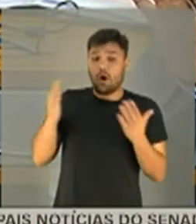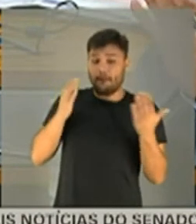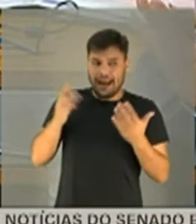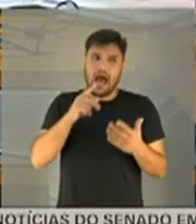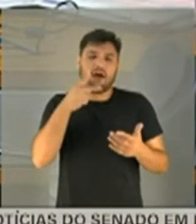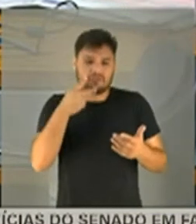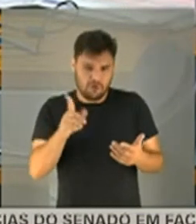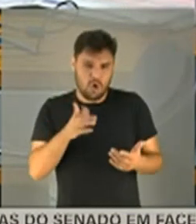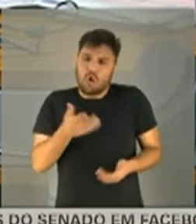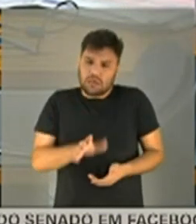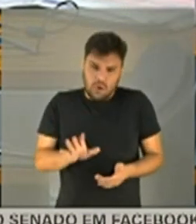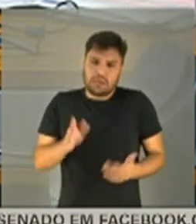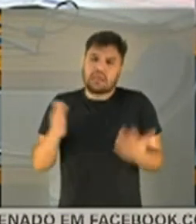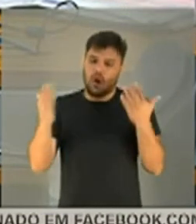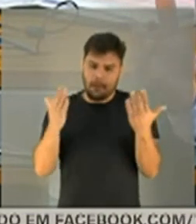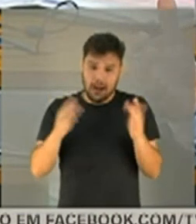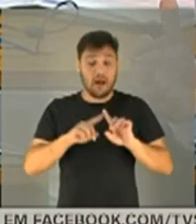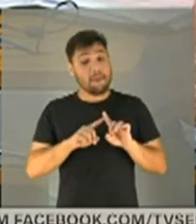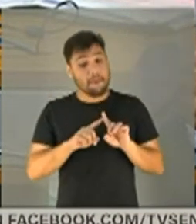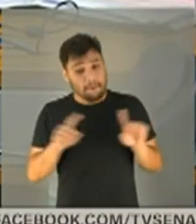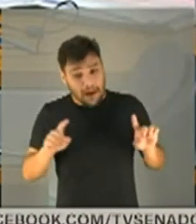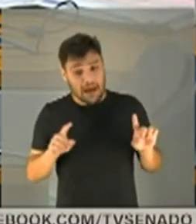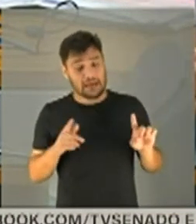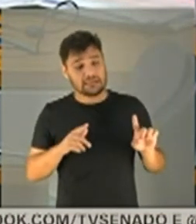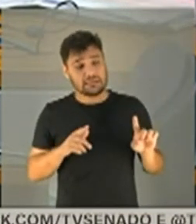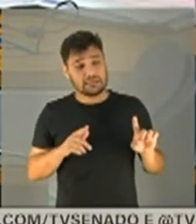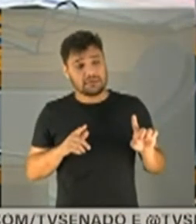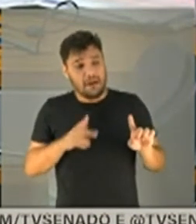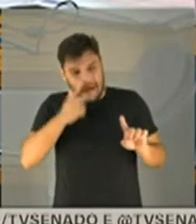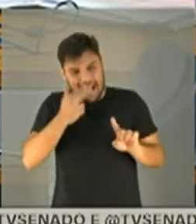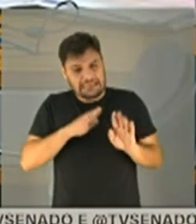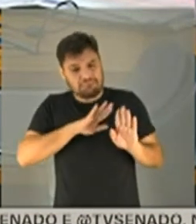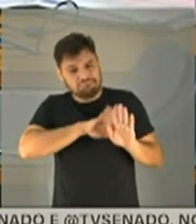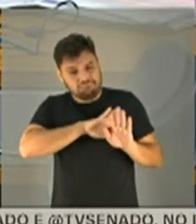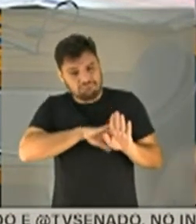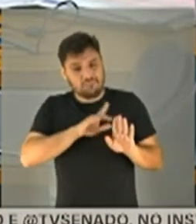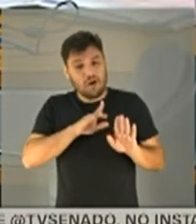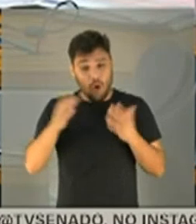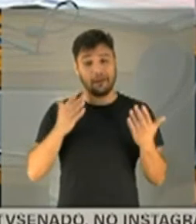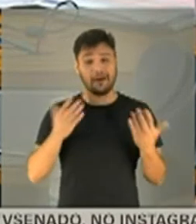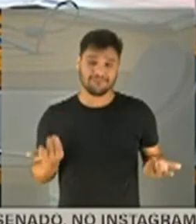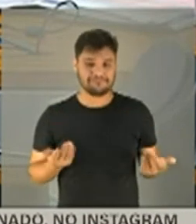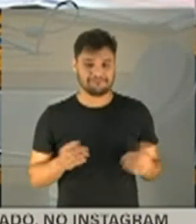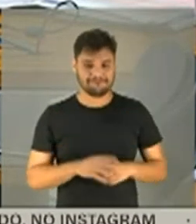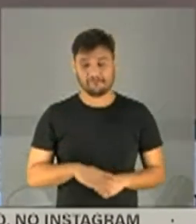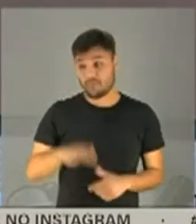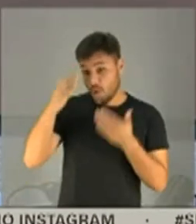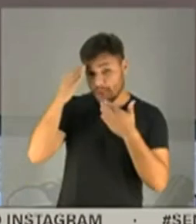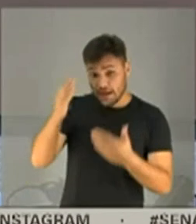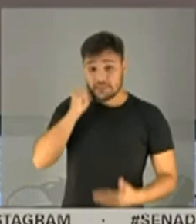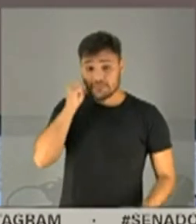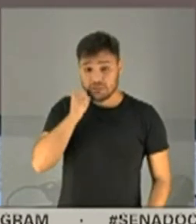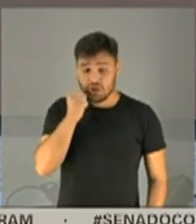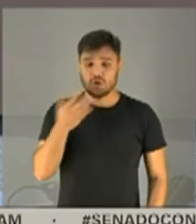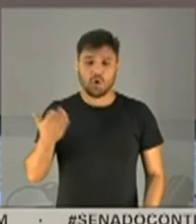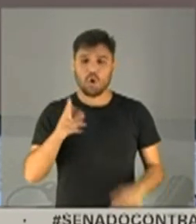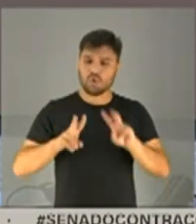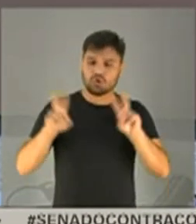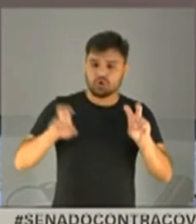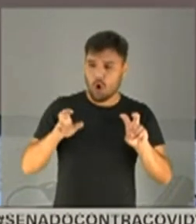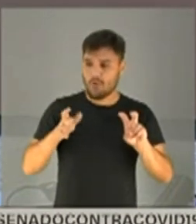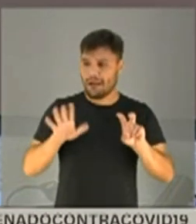falou, estou aqui com a nota, mas de uma forma clara, subliminarmente, comparou. Muito obrigado. Muito obrigado, senhor senador. Na verdade, sobre essa questão